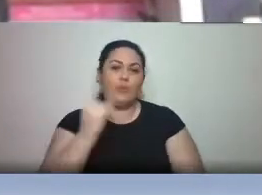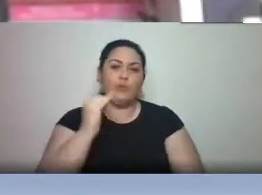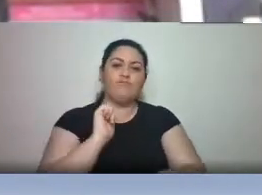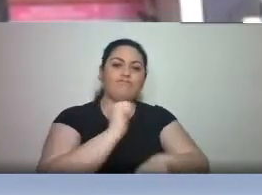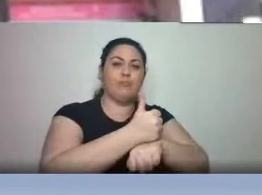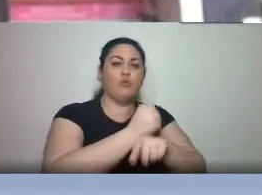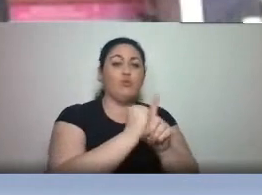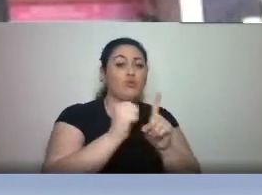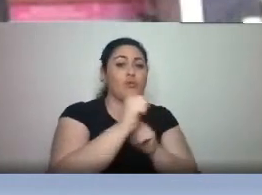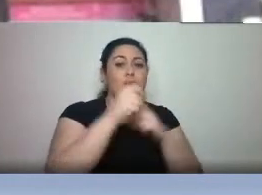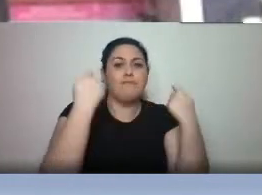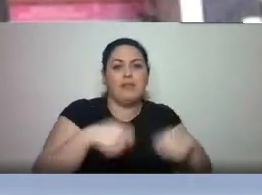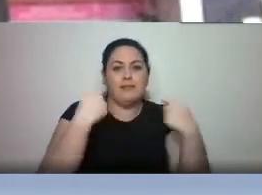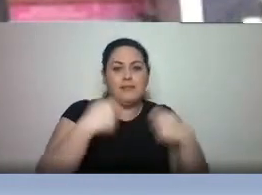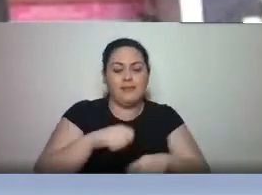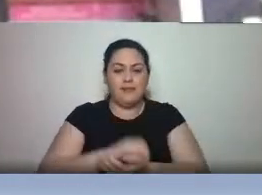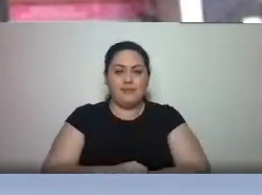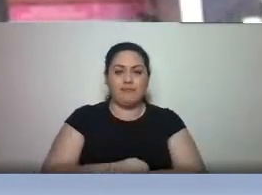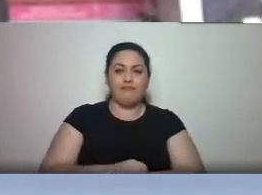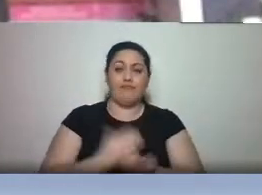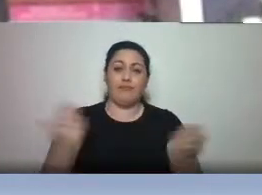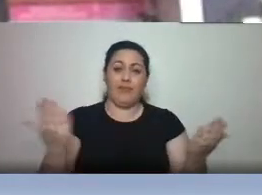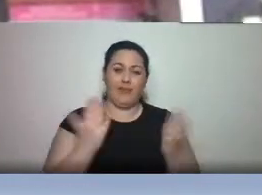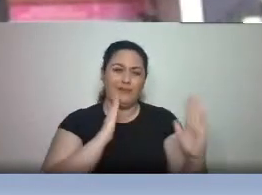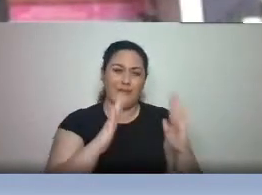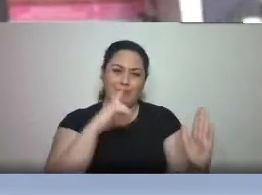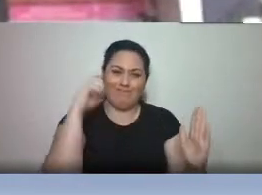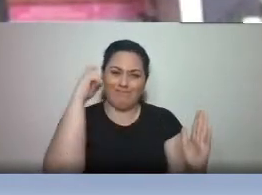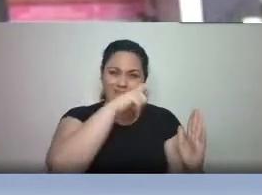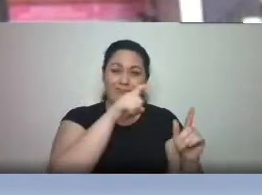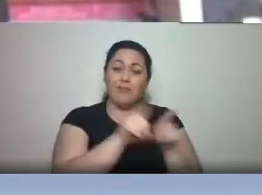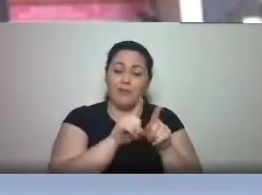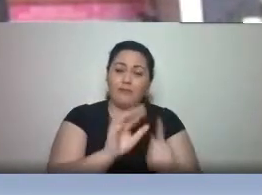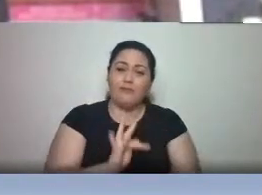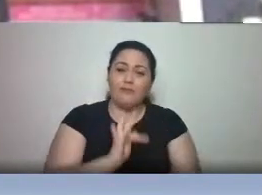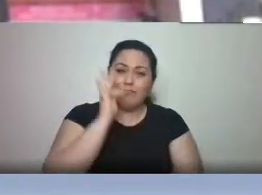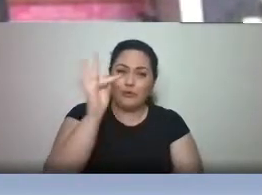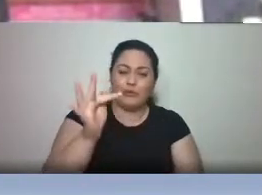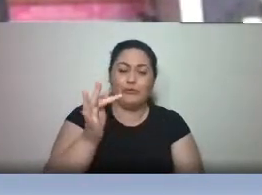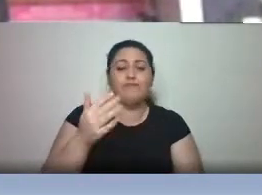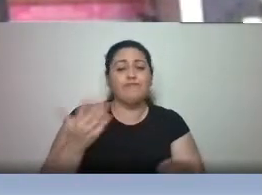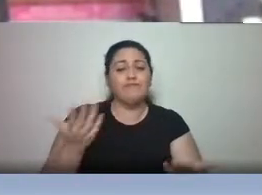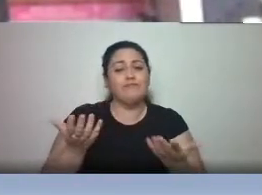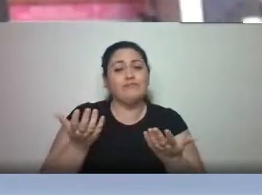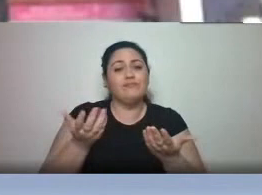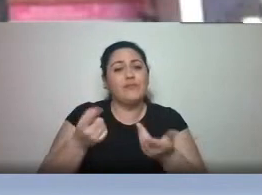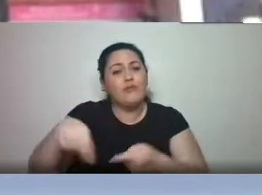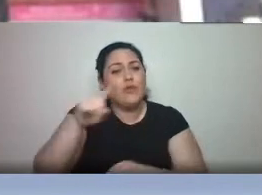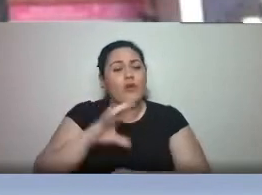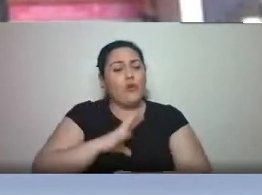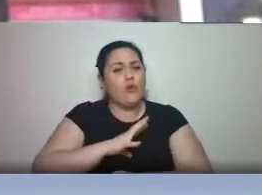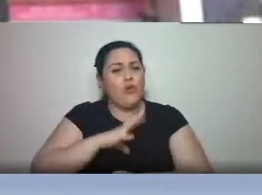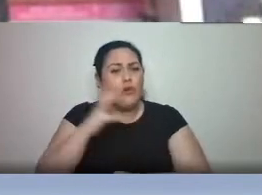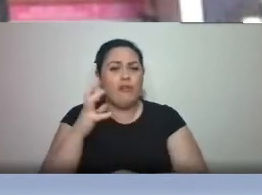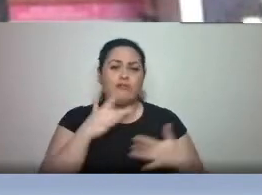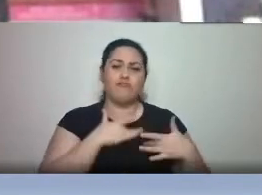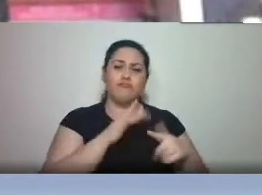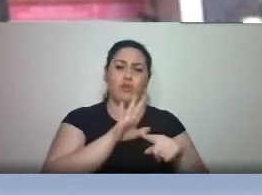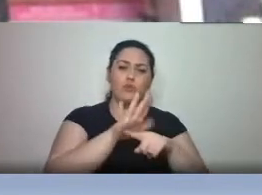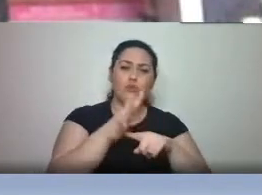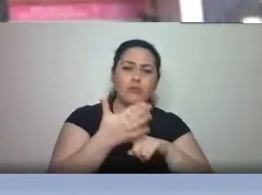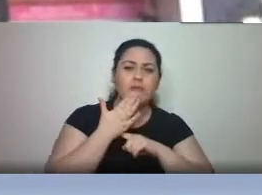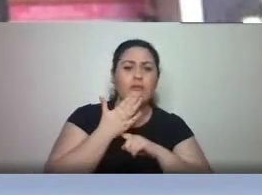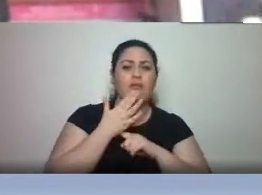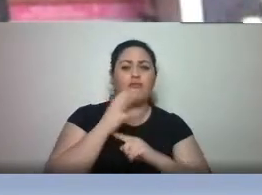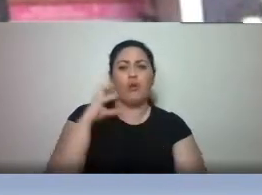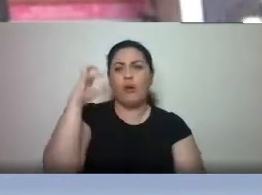Agora, nesse momento agudo, e no futuro, né? Então, coragem, solidariedade, capacidade de aprender, resiliência